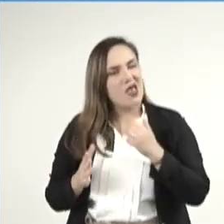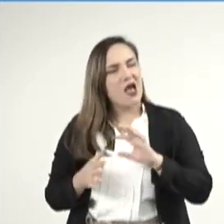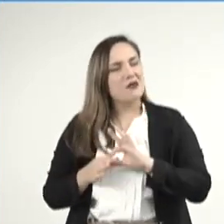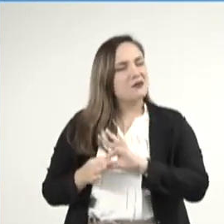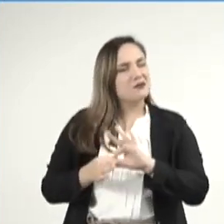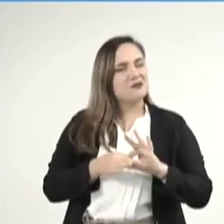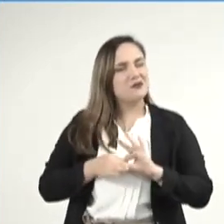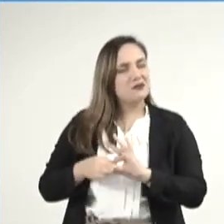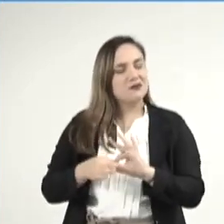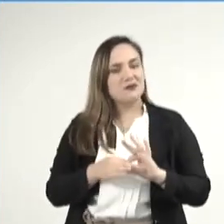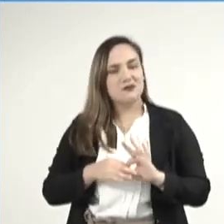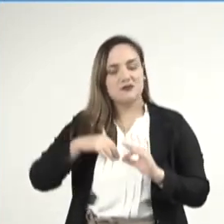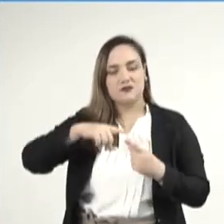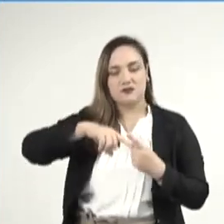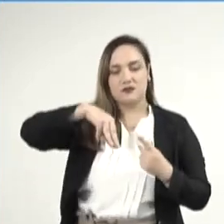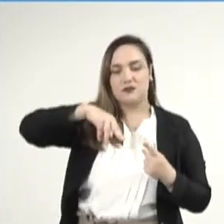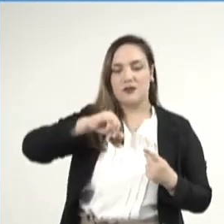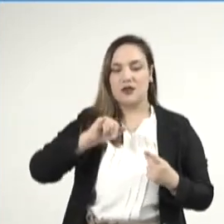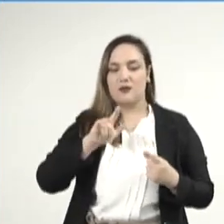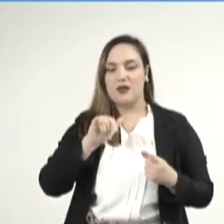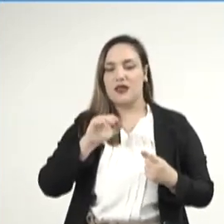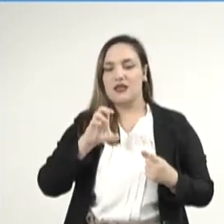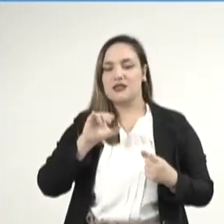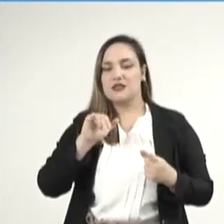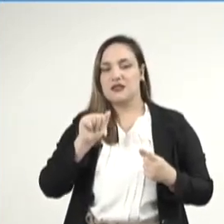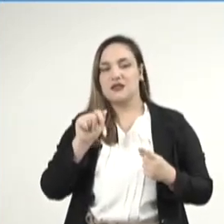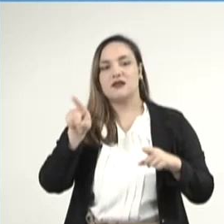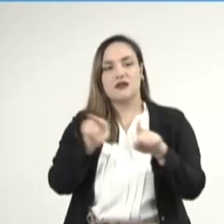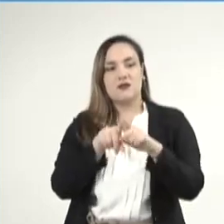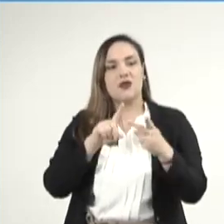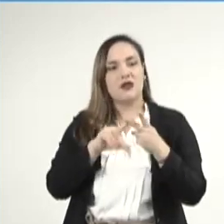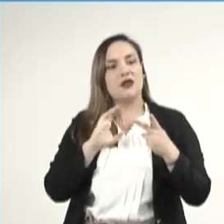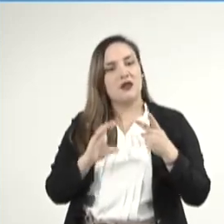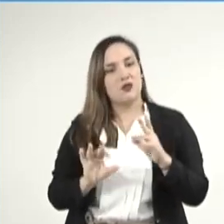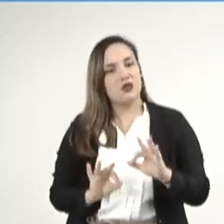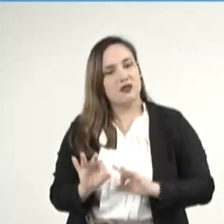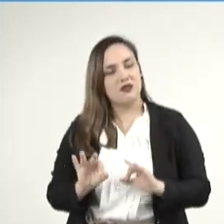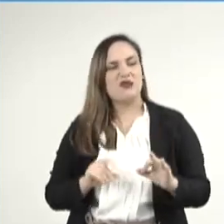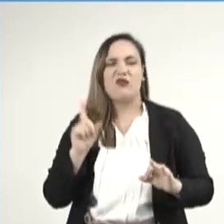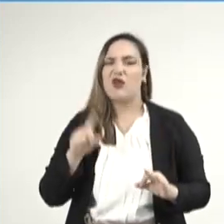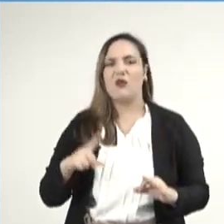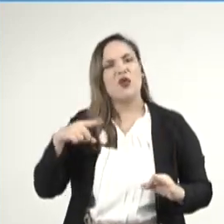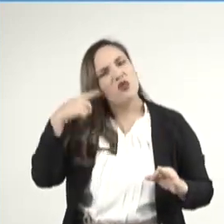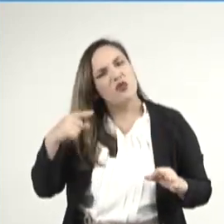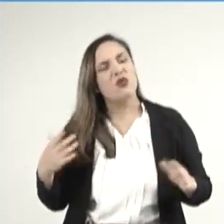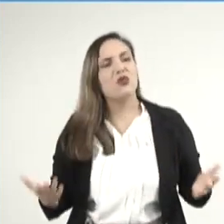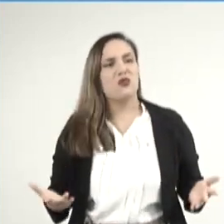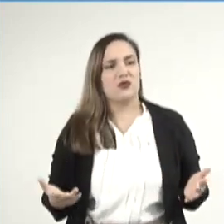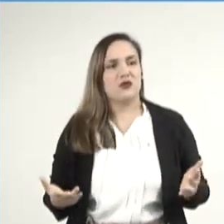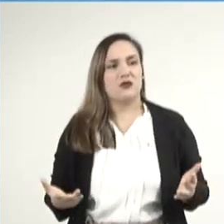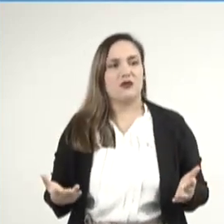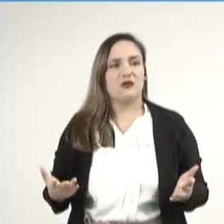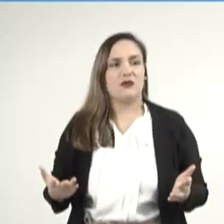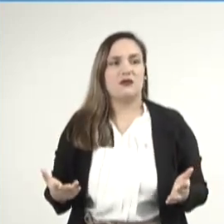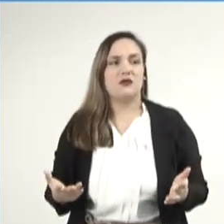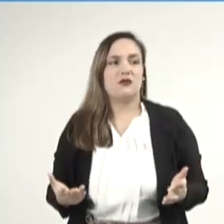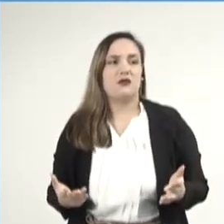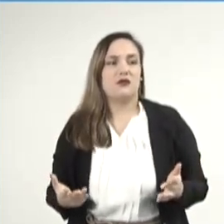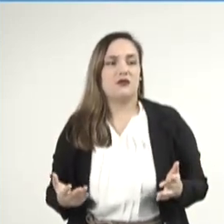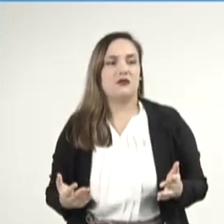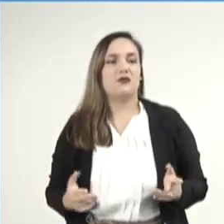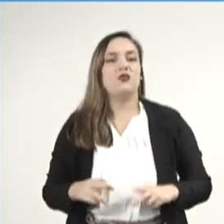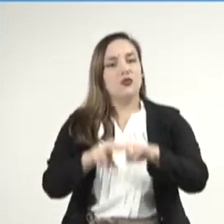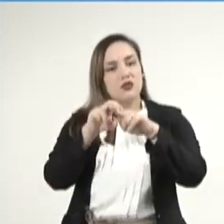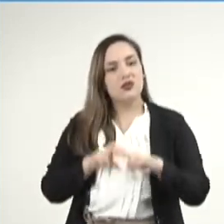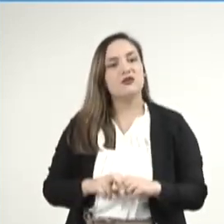articulação com as milícias e o crime organizado. Isso é um absurdo. E a morte da